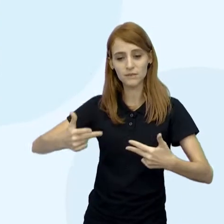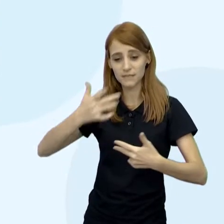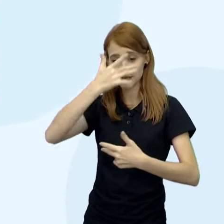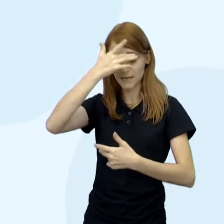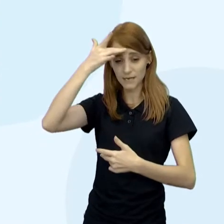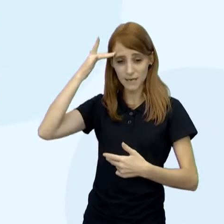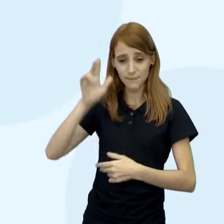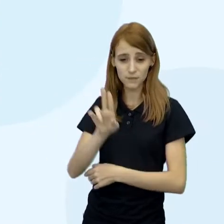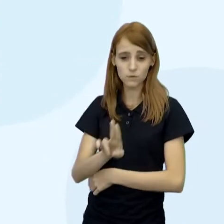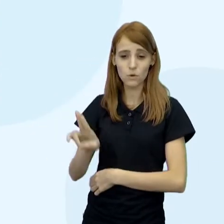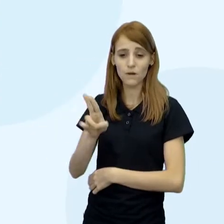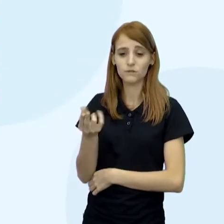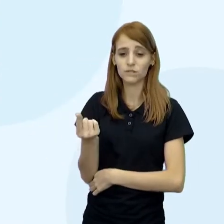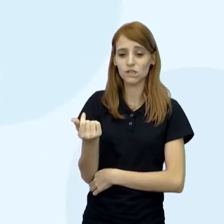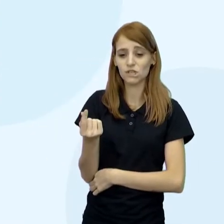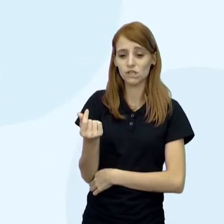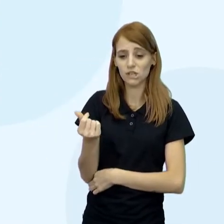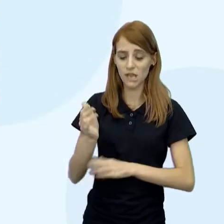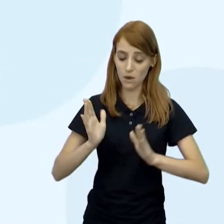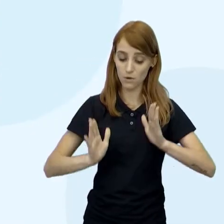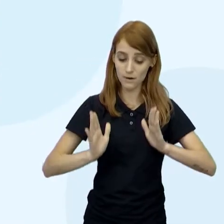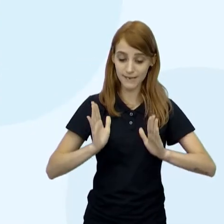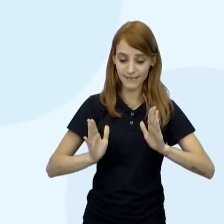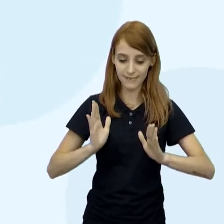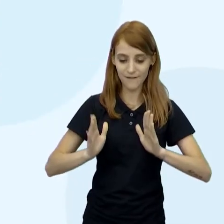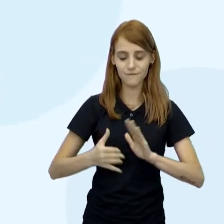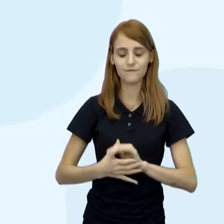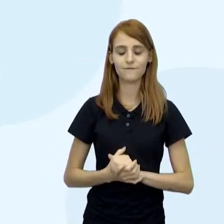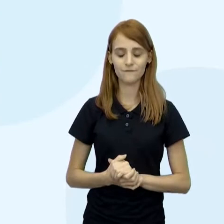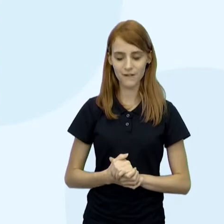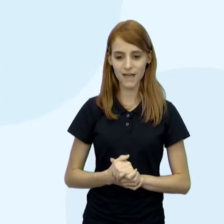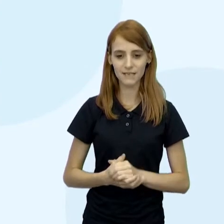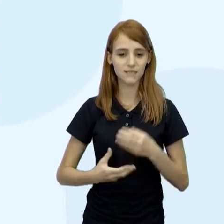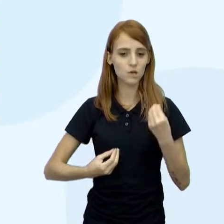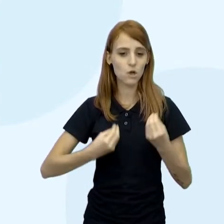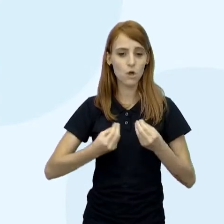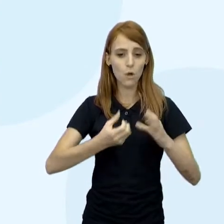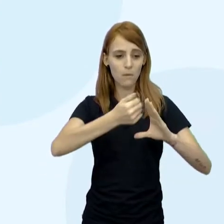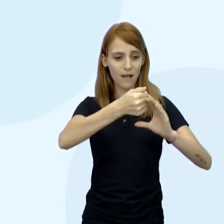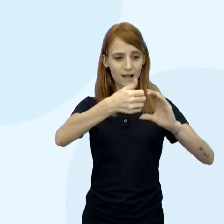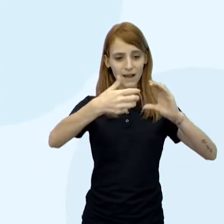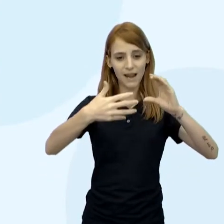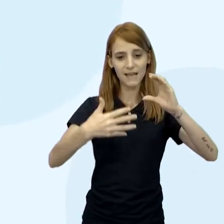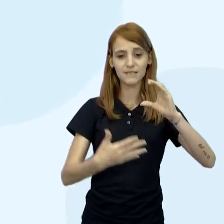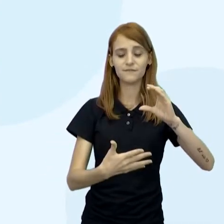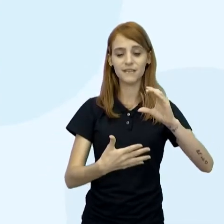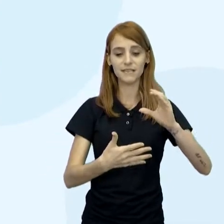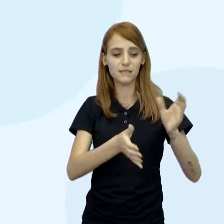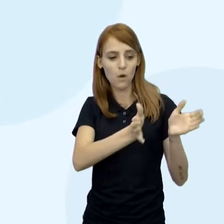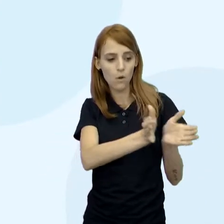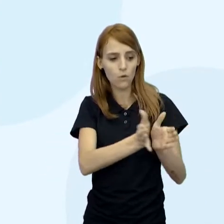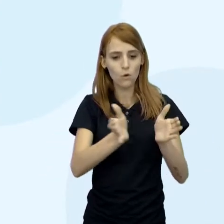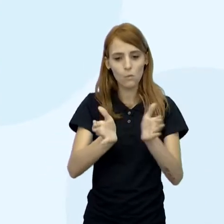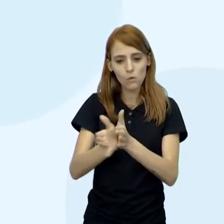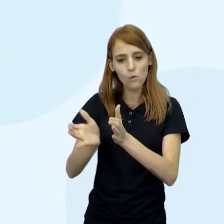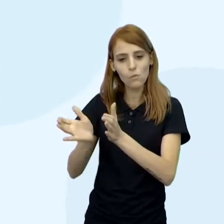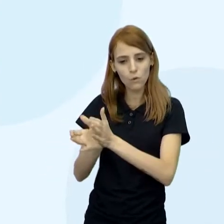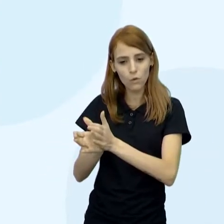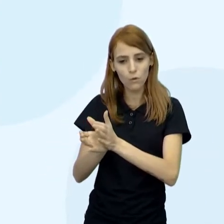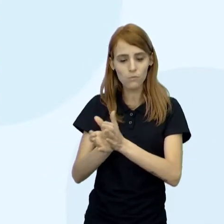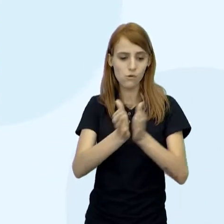pessoa, de uma família, durante um determinado período. Uma das formas é categorizar aqui, colocar em grupos e